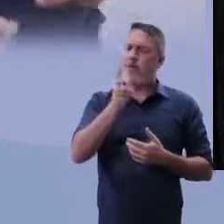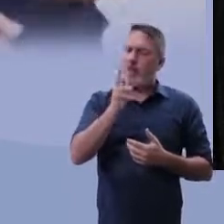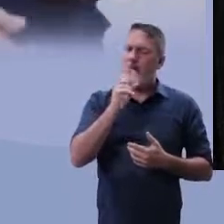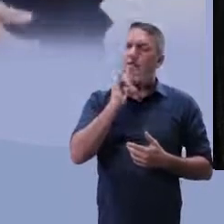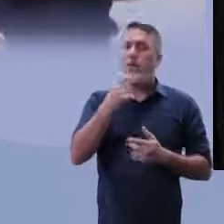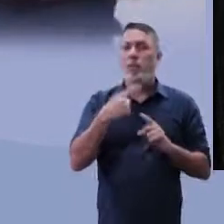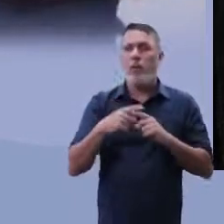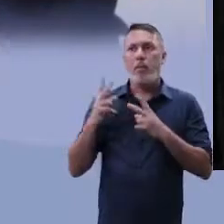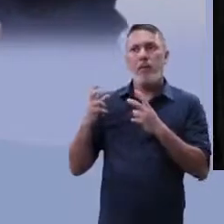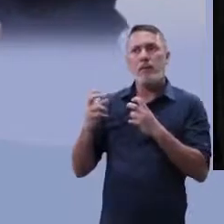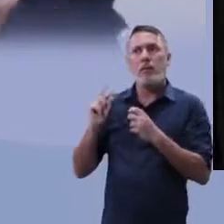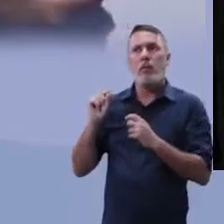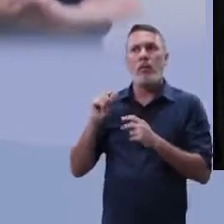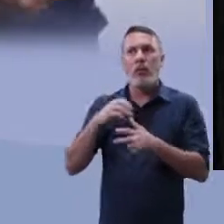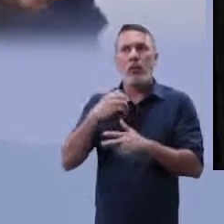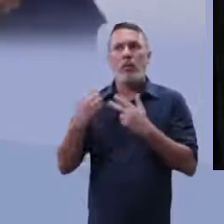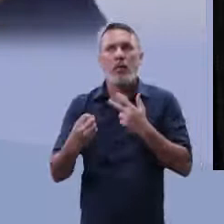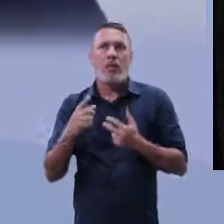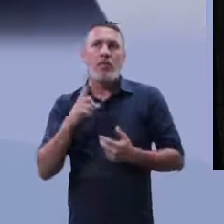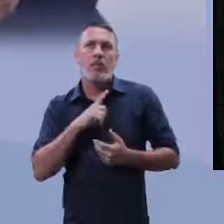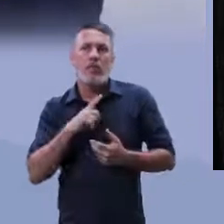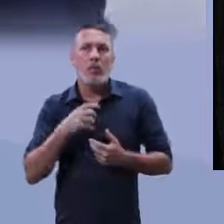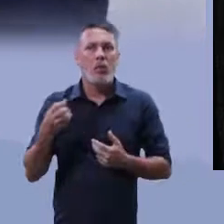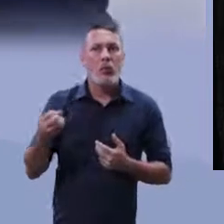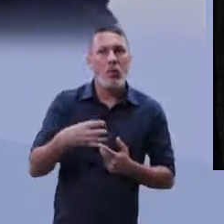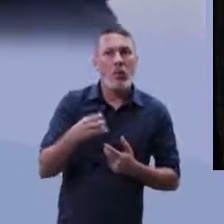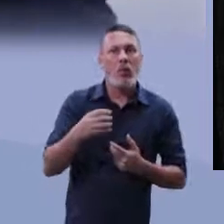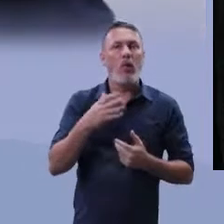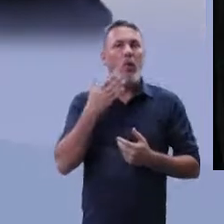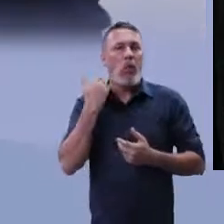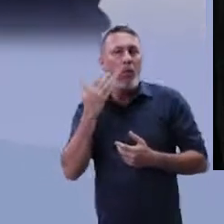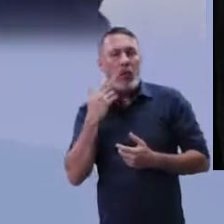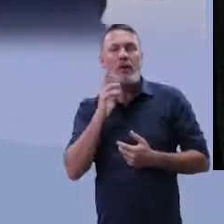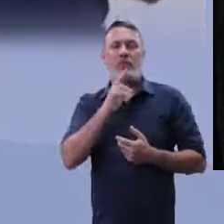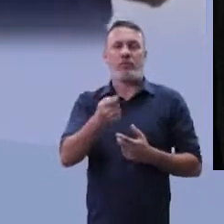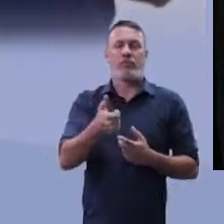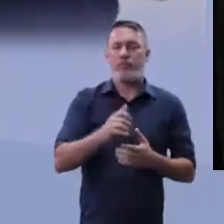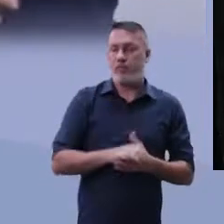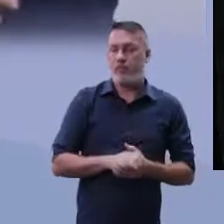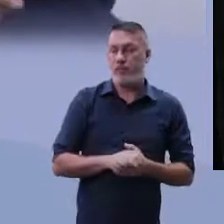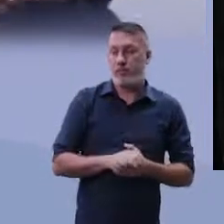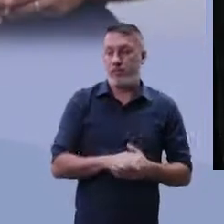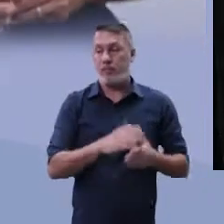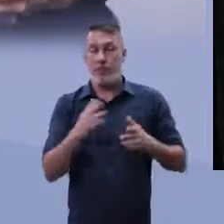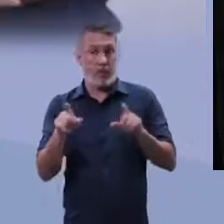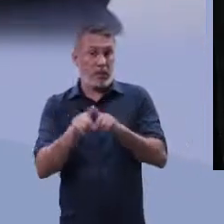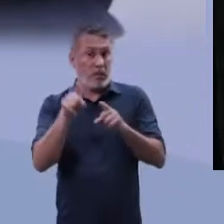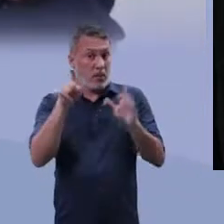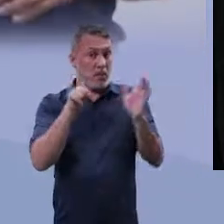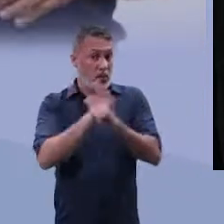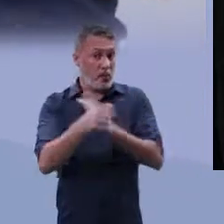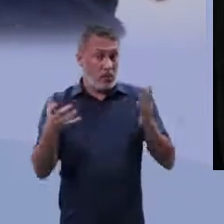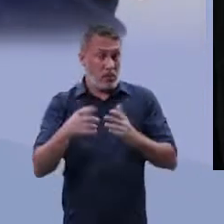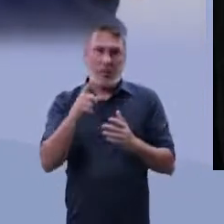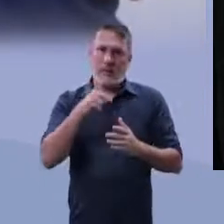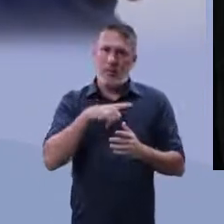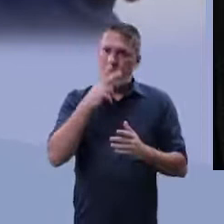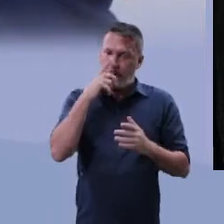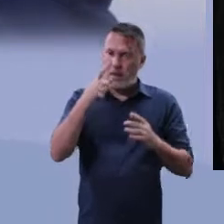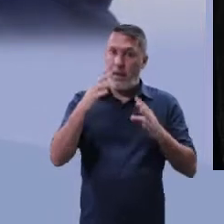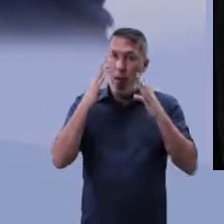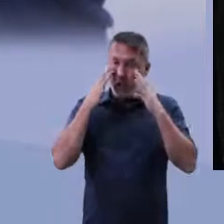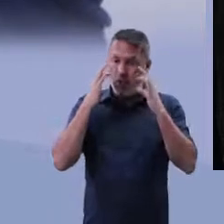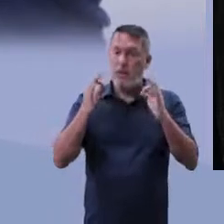aqui no canal direto, porque a gente vê a tendência, vê o que vem caindo. Vamos nessa? Essa questão aí vai exigir de